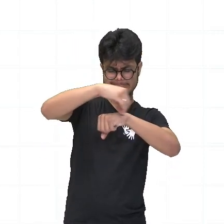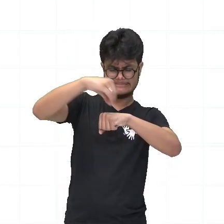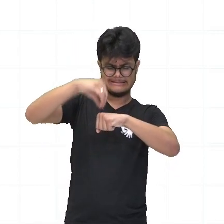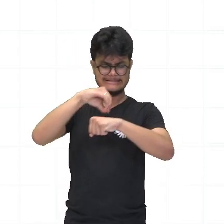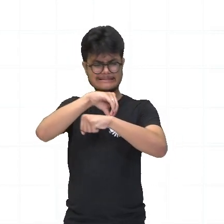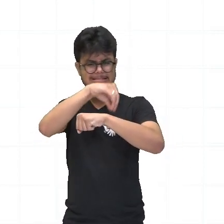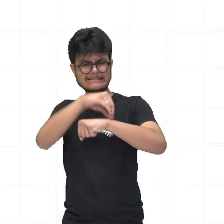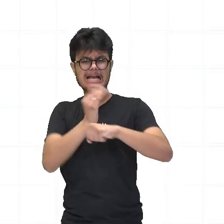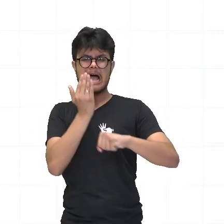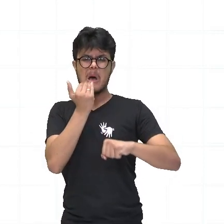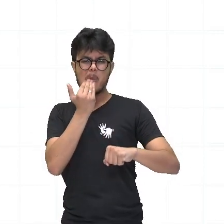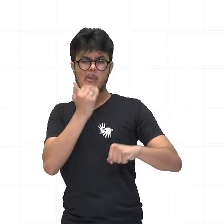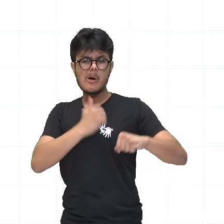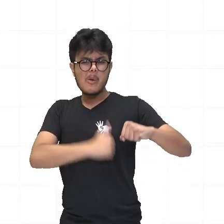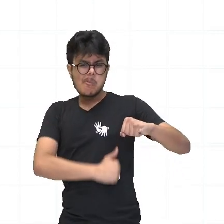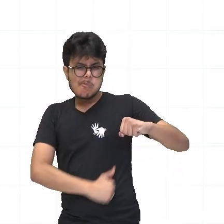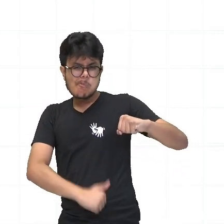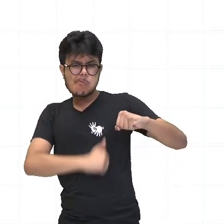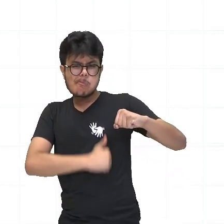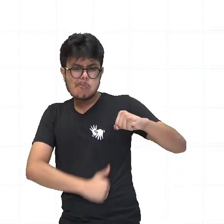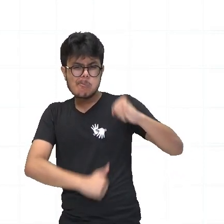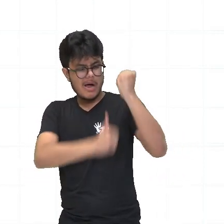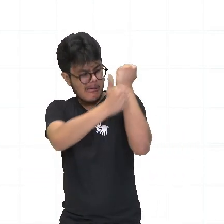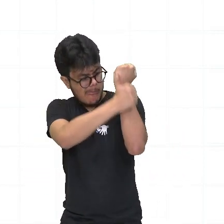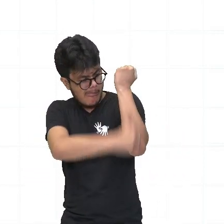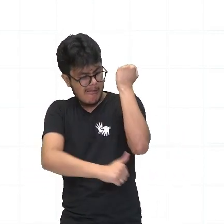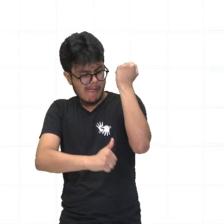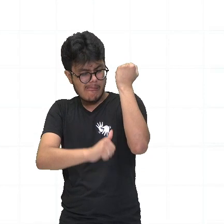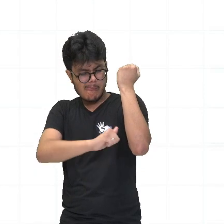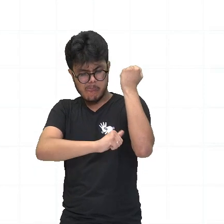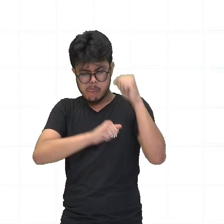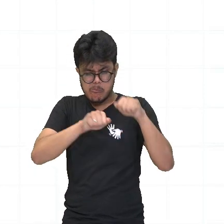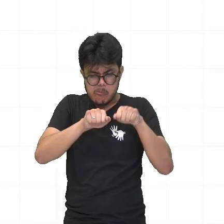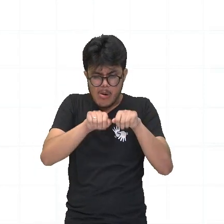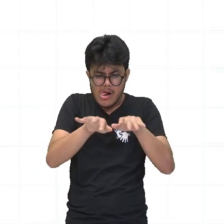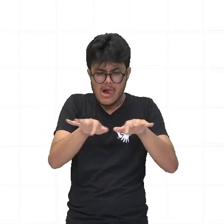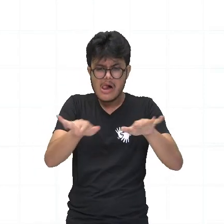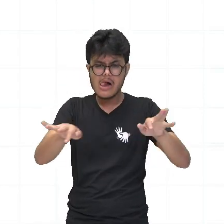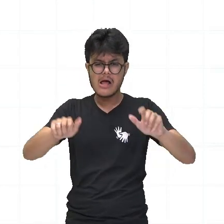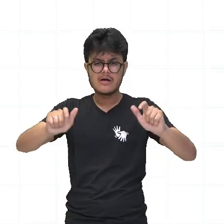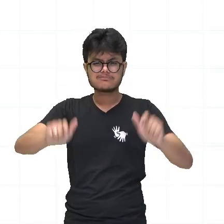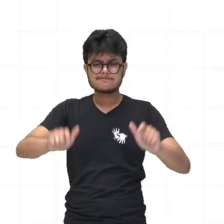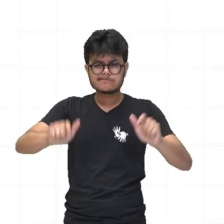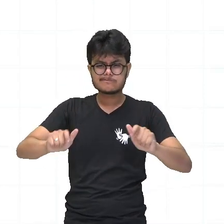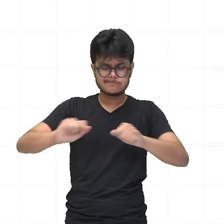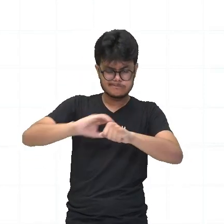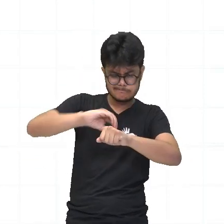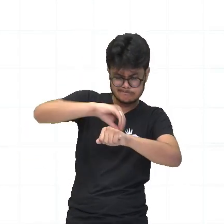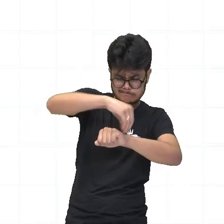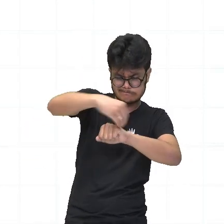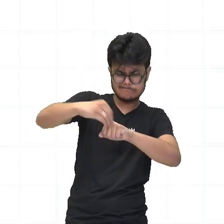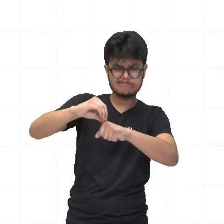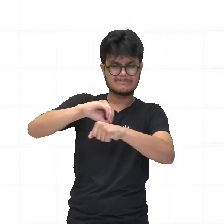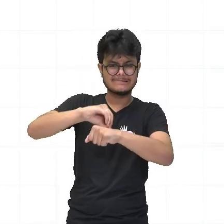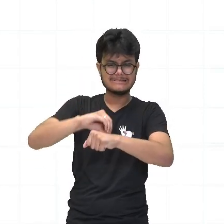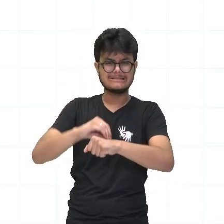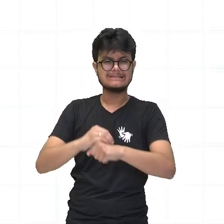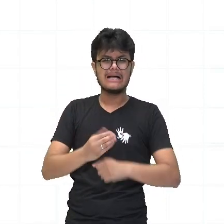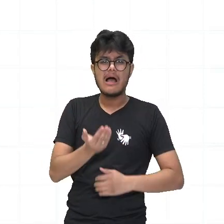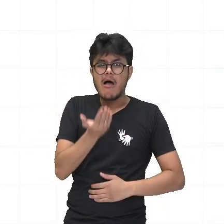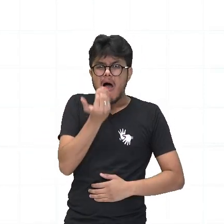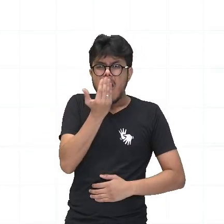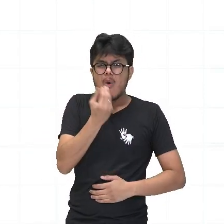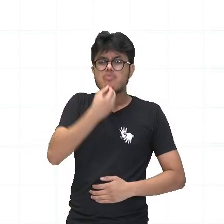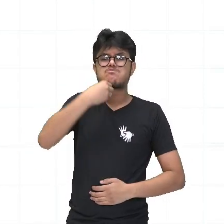fezes, né? Porque as fezes podem ser descartadas pelo esgoto doméstico nesses